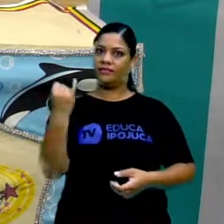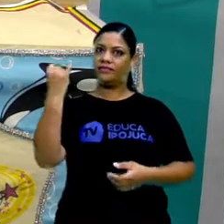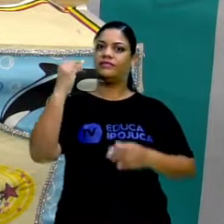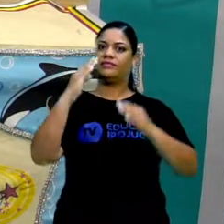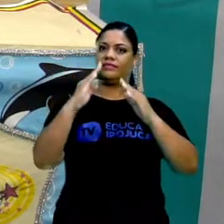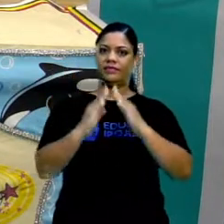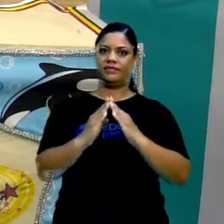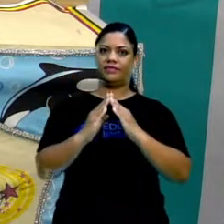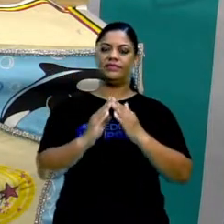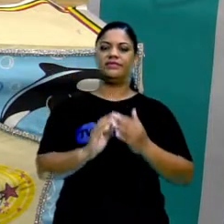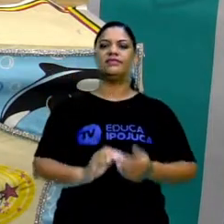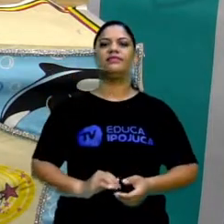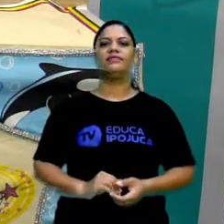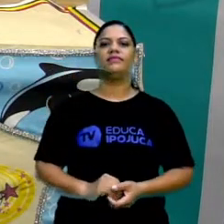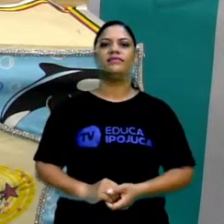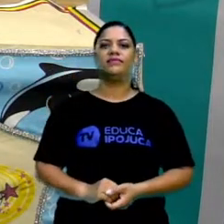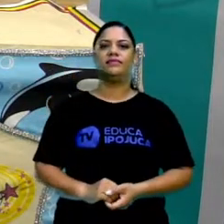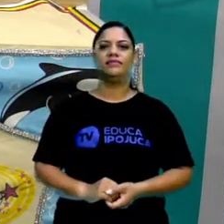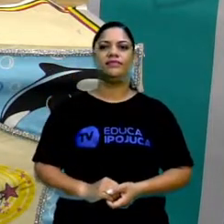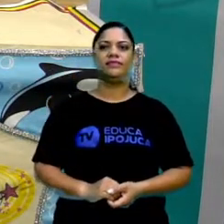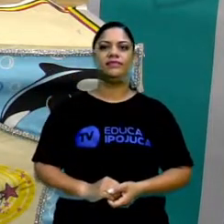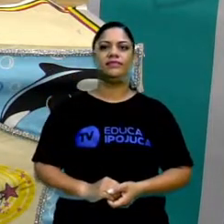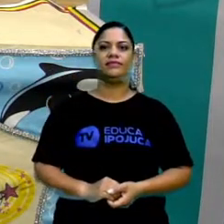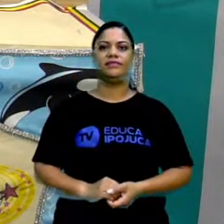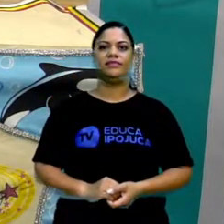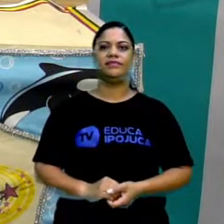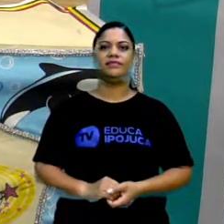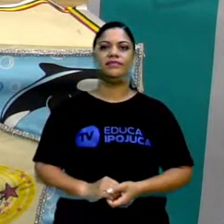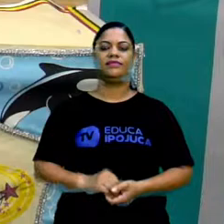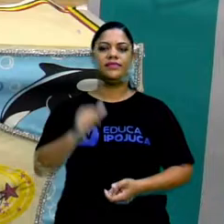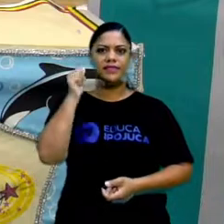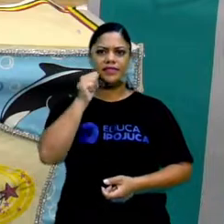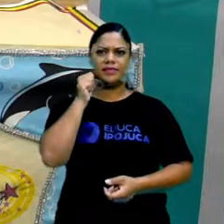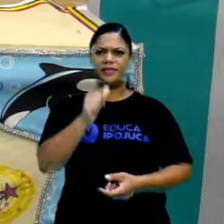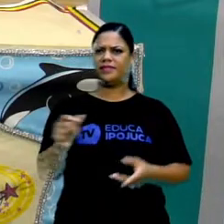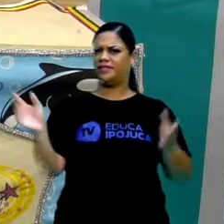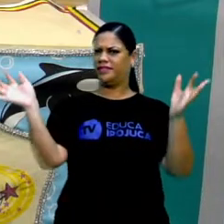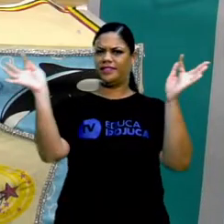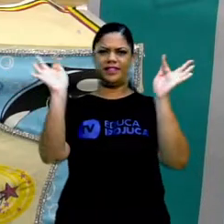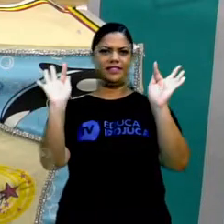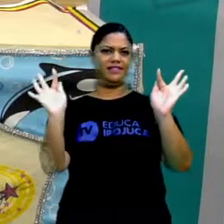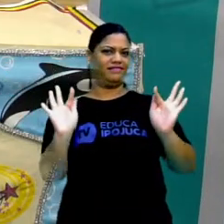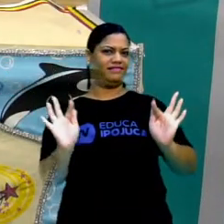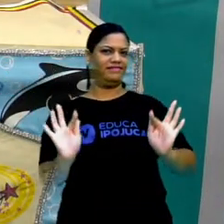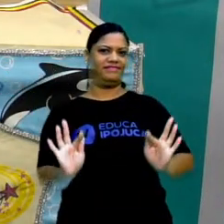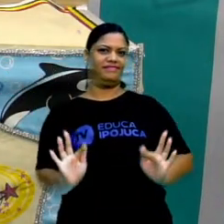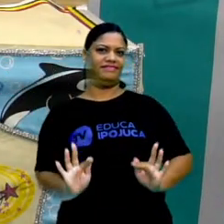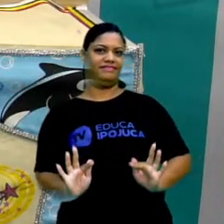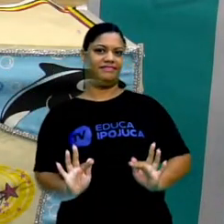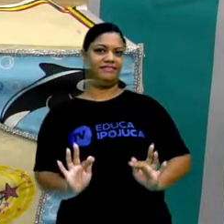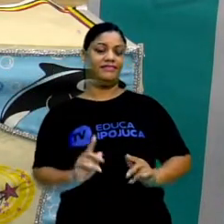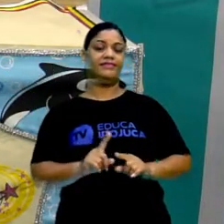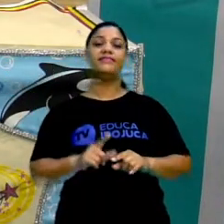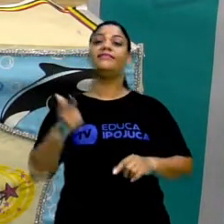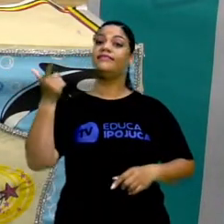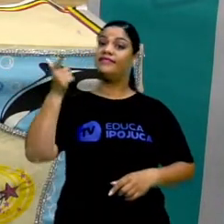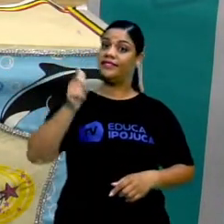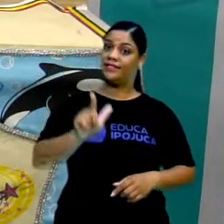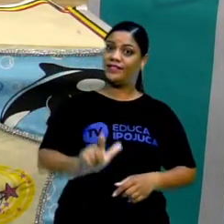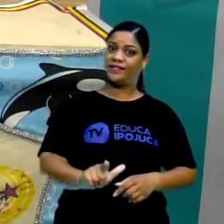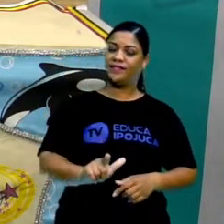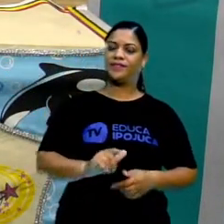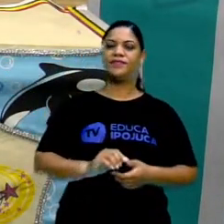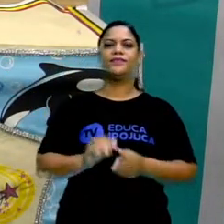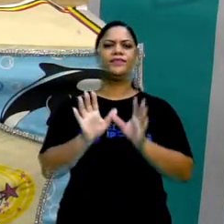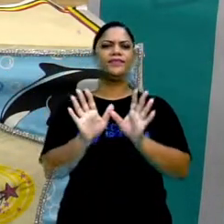Muito valiosa, isso mesmo. A menina ficou muito feliz. E mais uma vez,